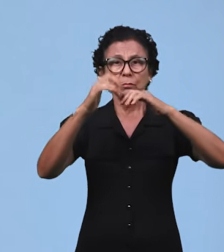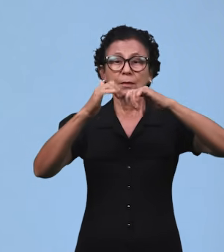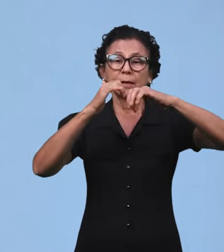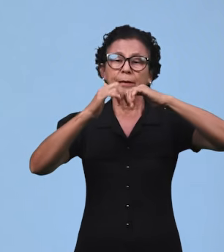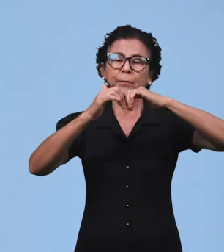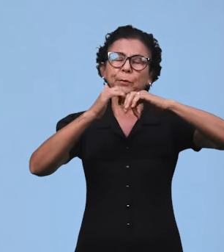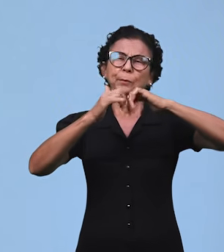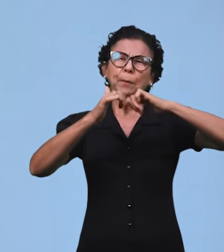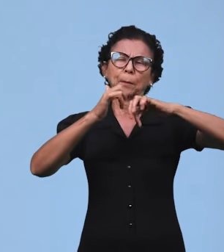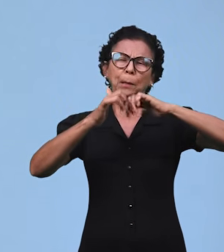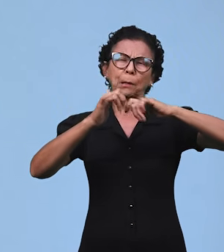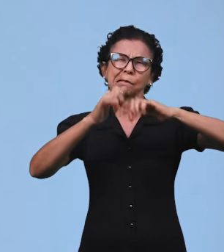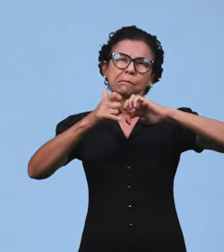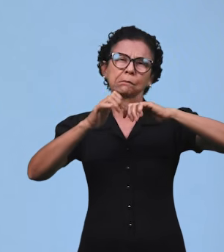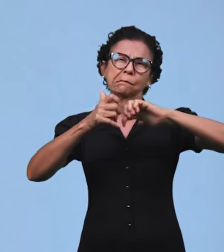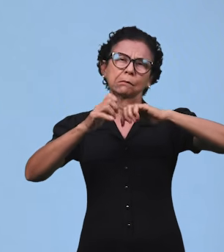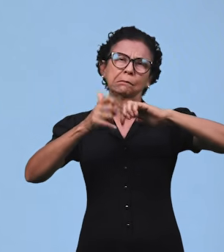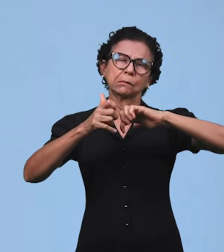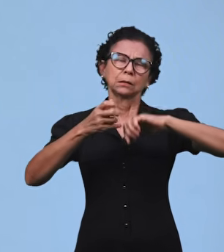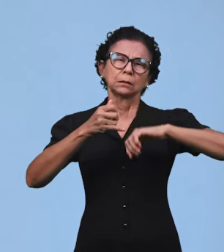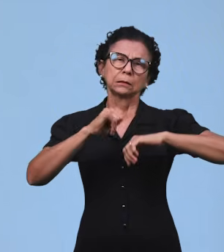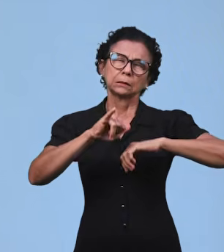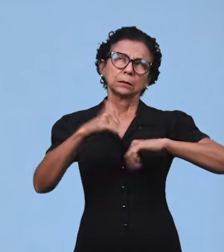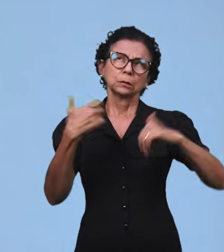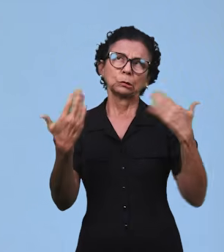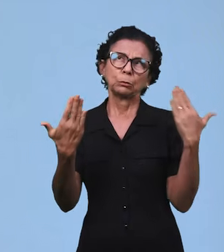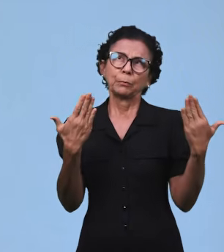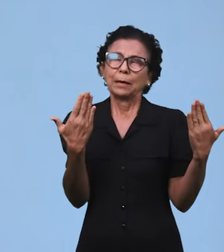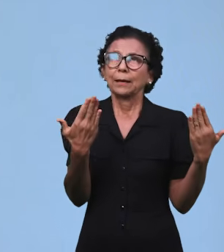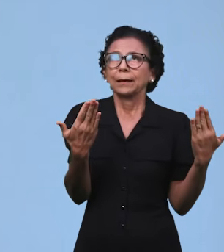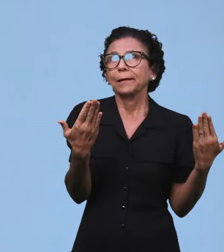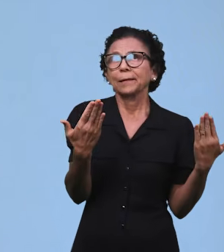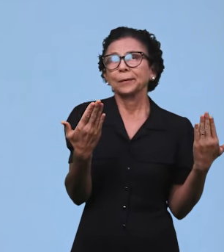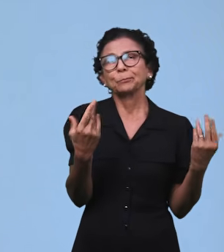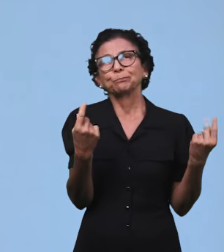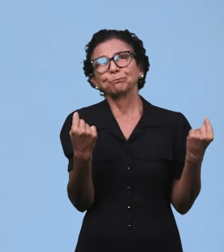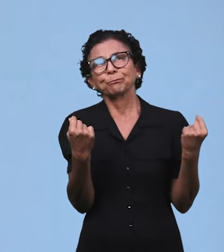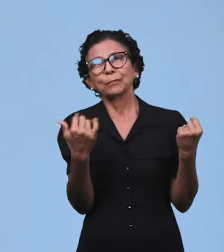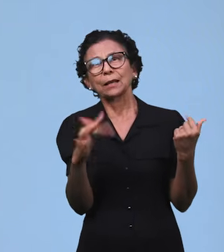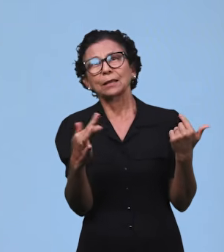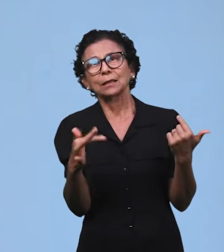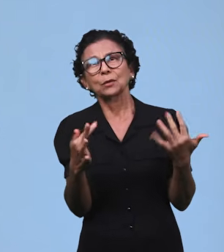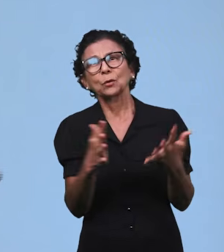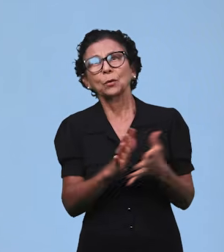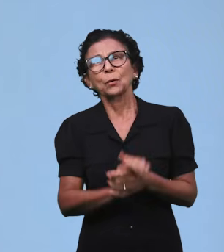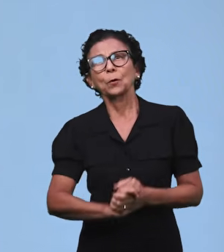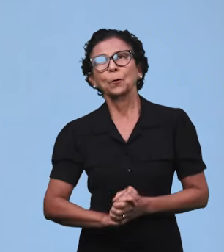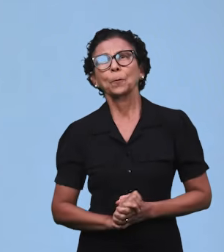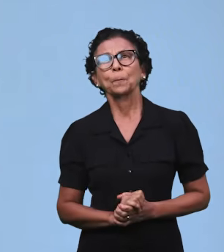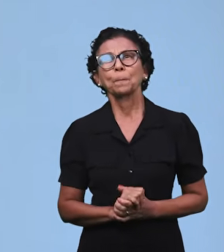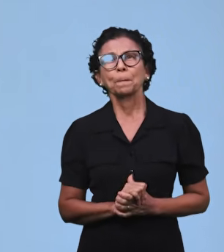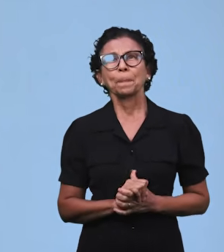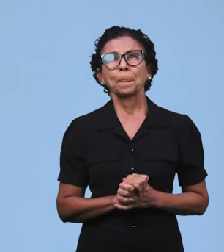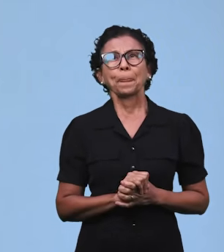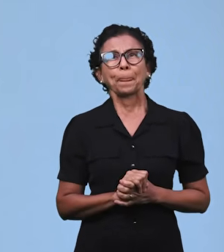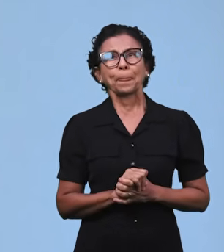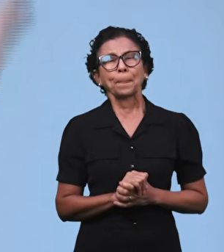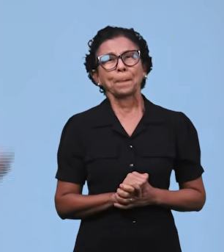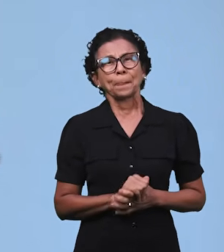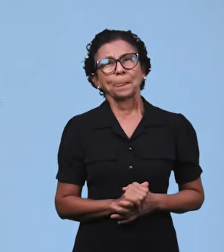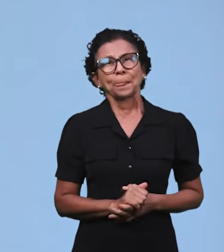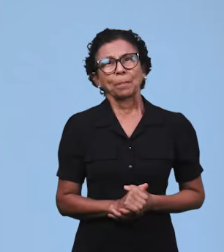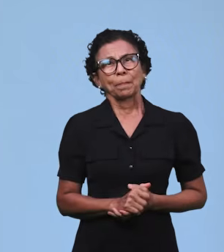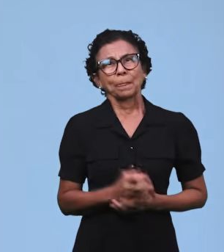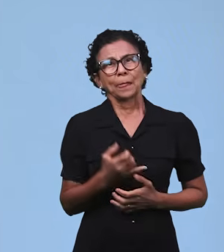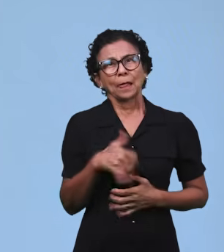ela. Então, se a gente fosse comparar a dor a um som, é como se um volume baixo estivesse muito